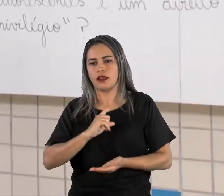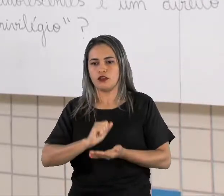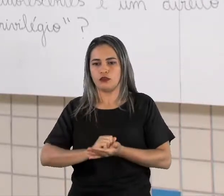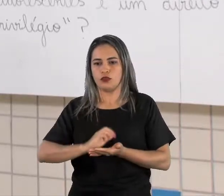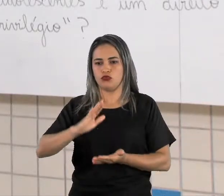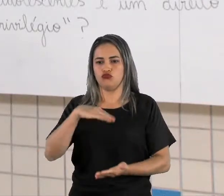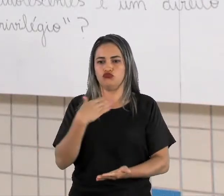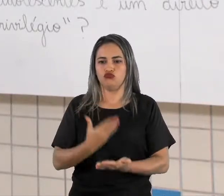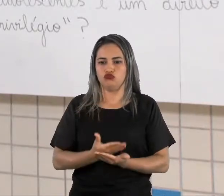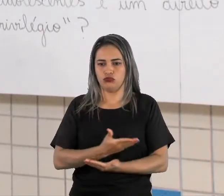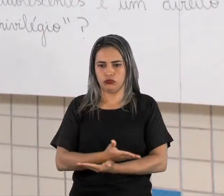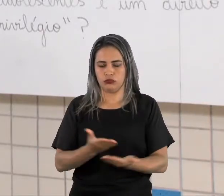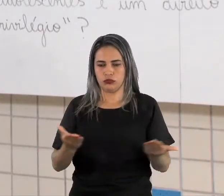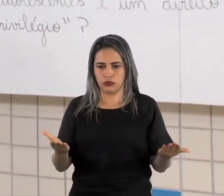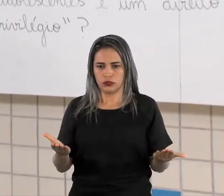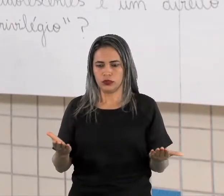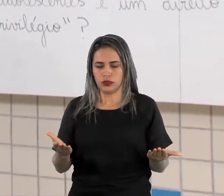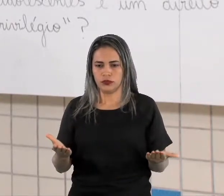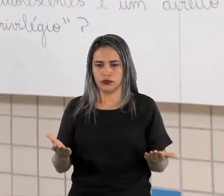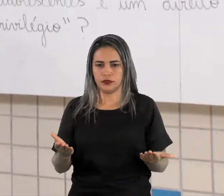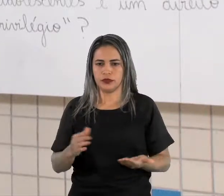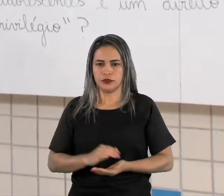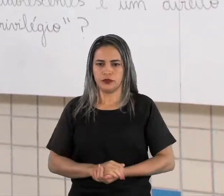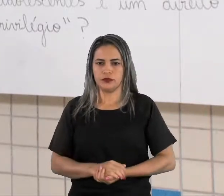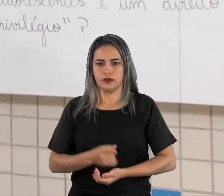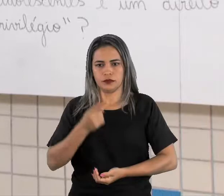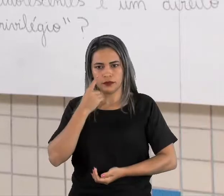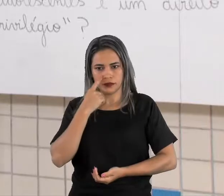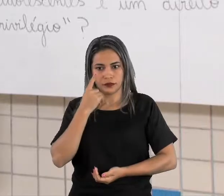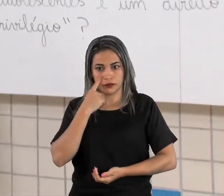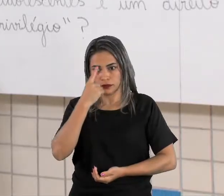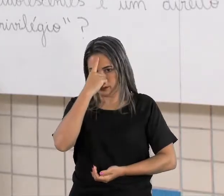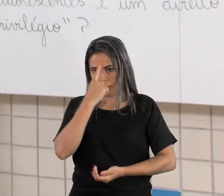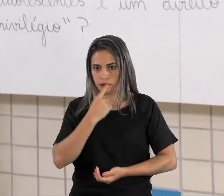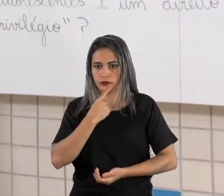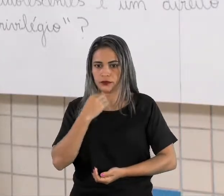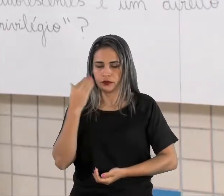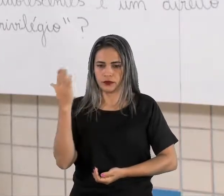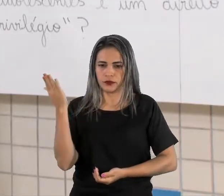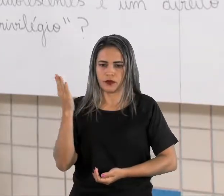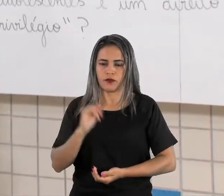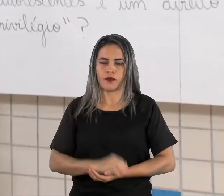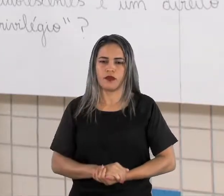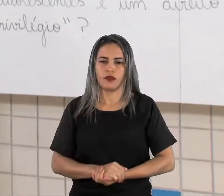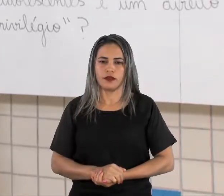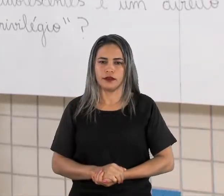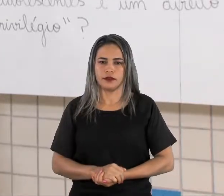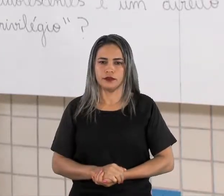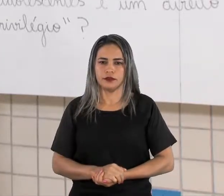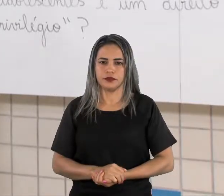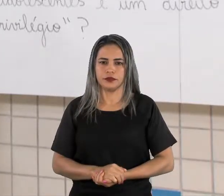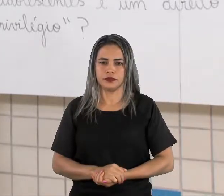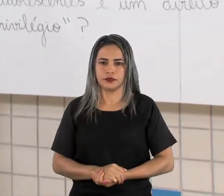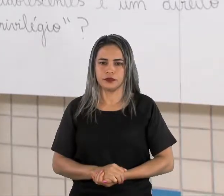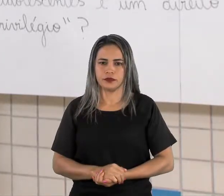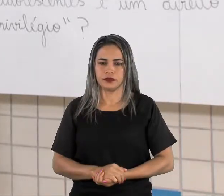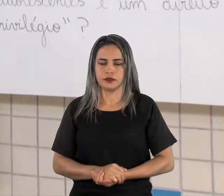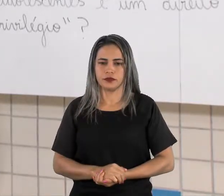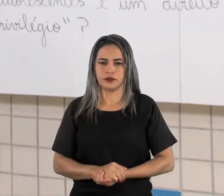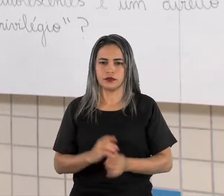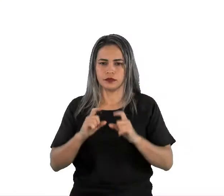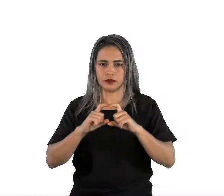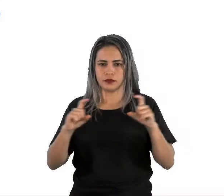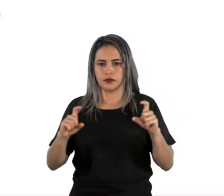de vocês, faz isso aí. Vejamos aqui a imagem. Olhem aqui comigo. Ele traz esse título.